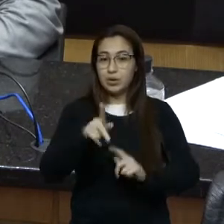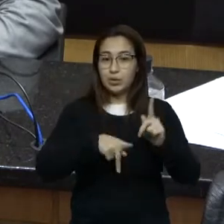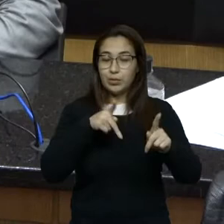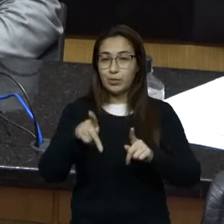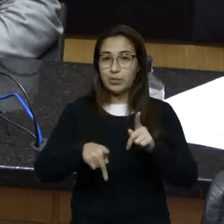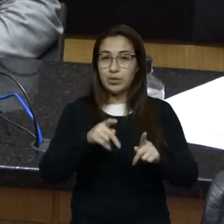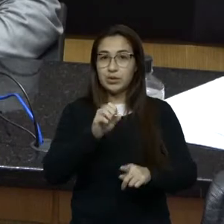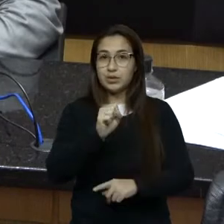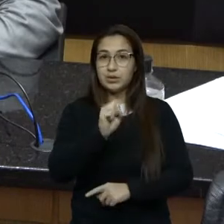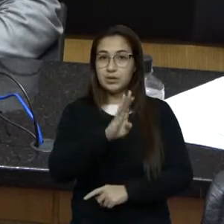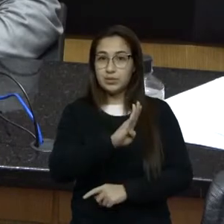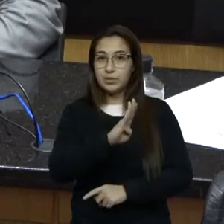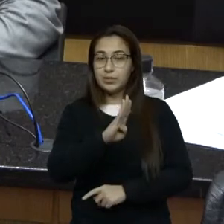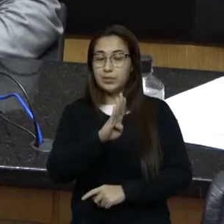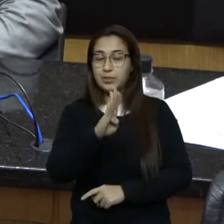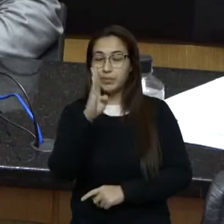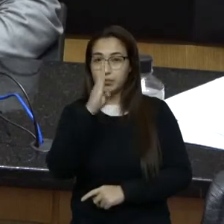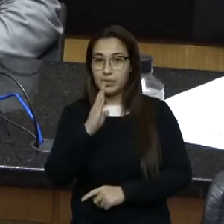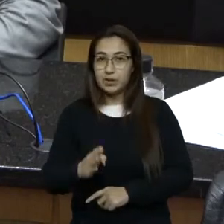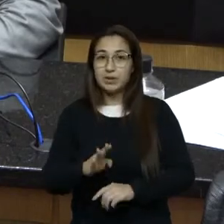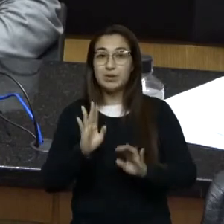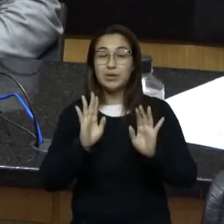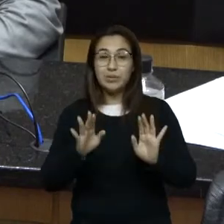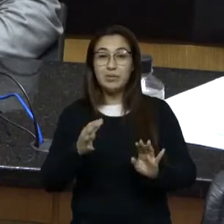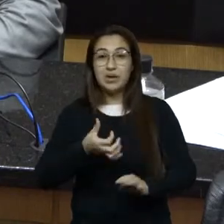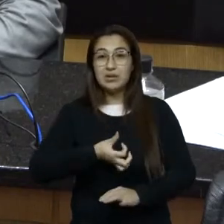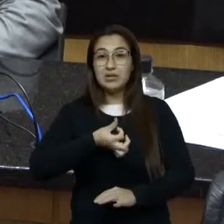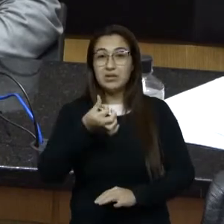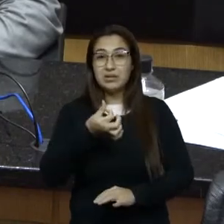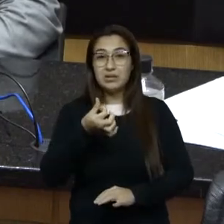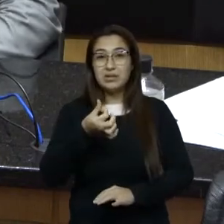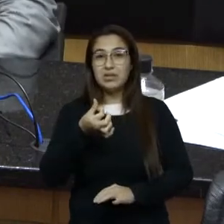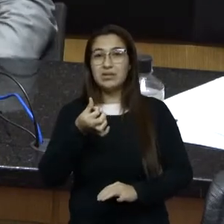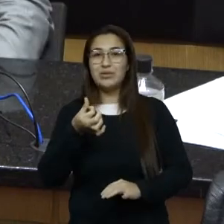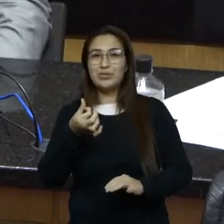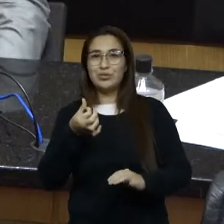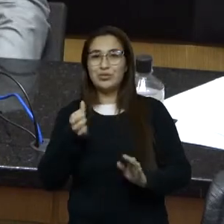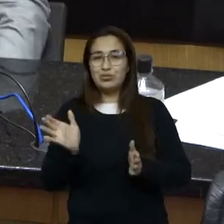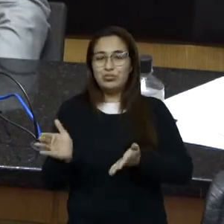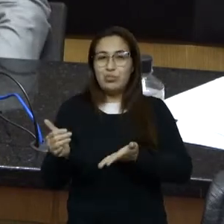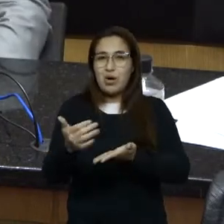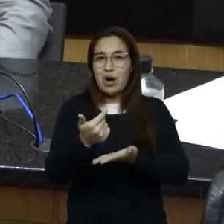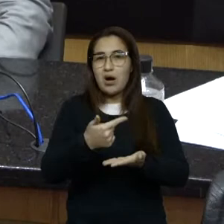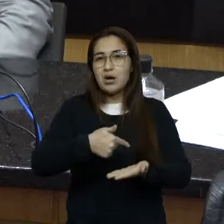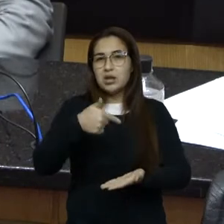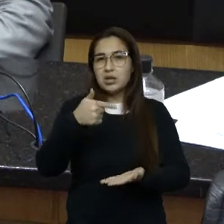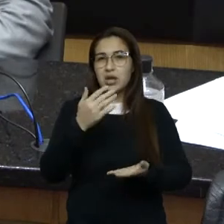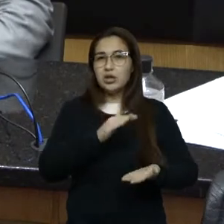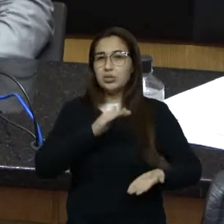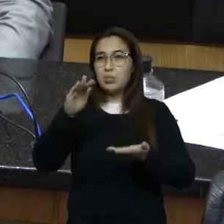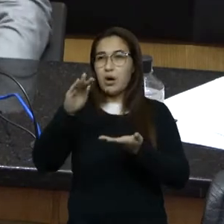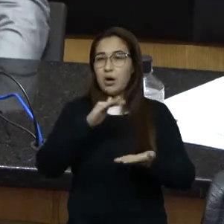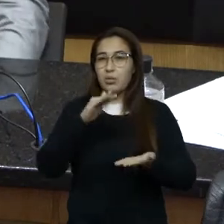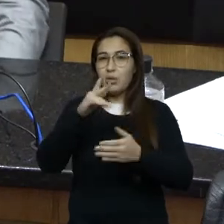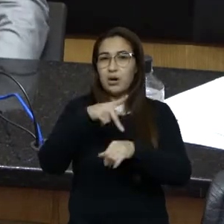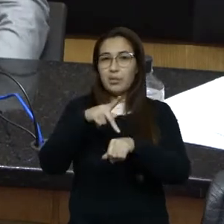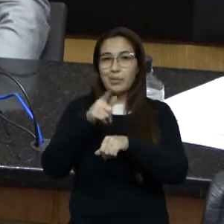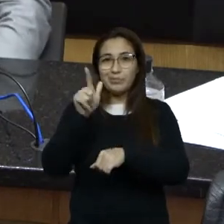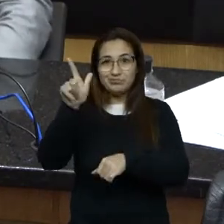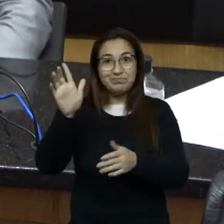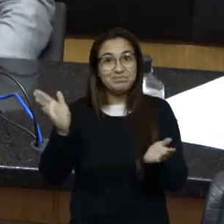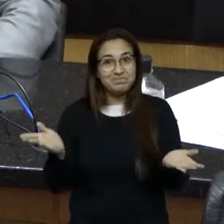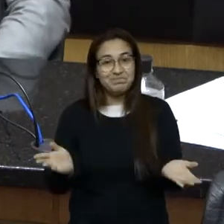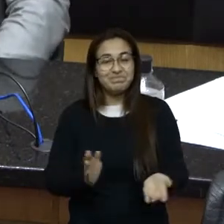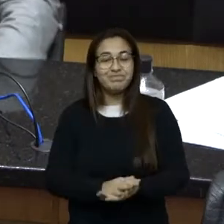mas nós somos o 6º maior produtor de alimentos do país ou seja de arrecadação e o sétimo exportação é